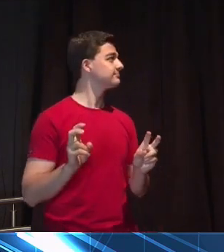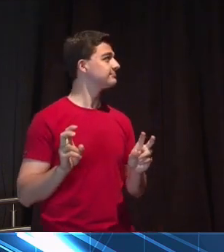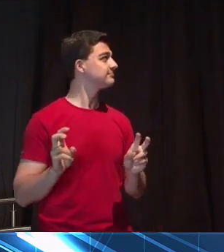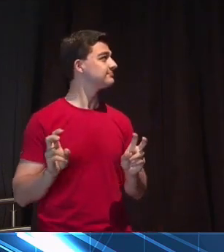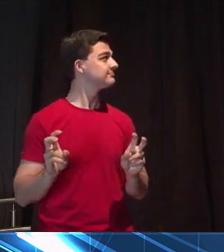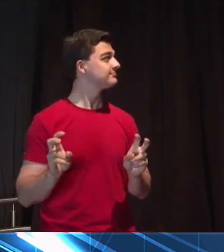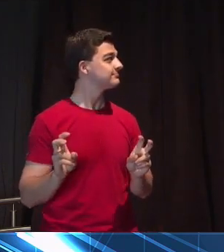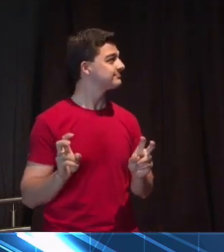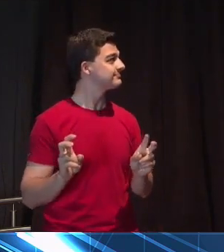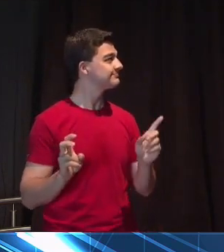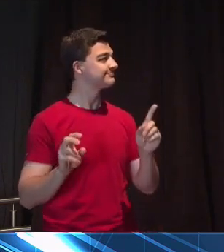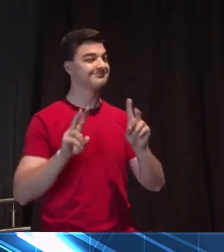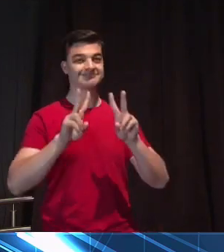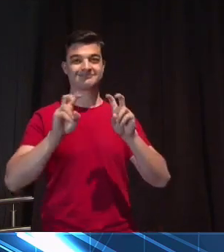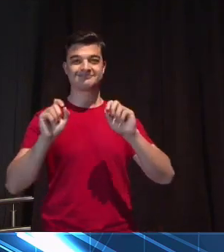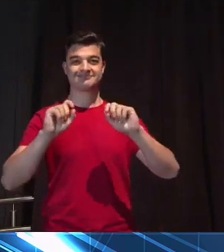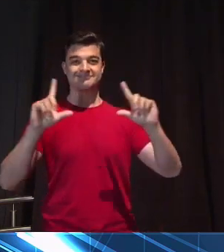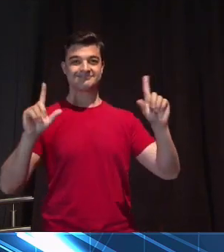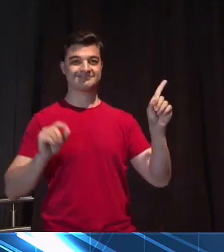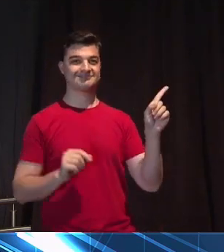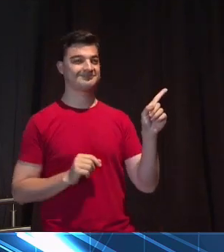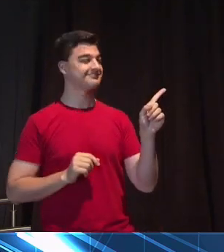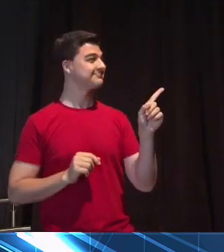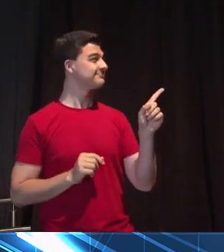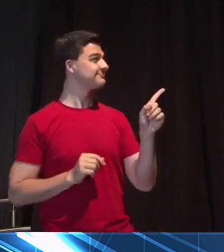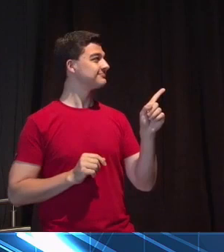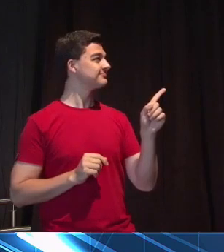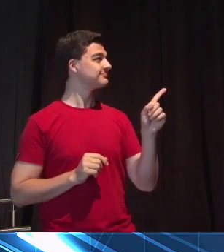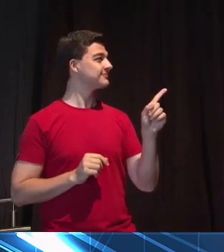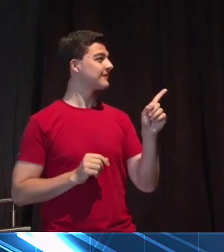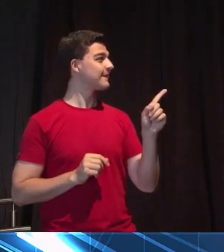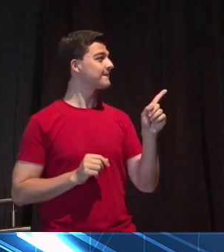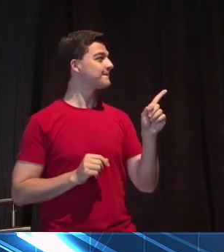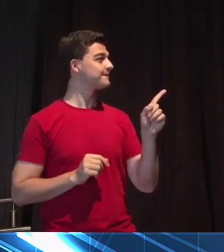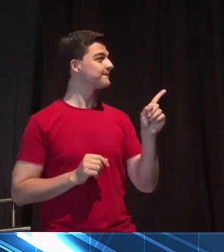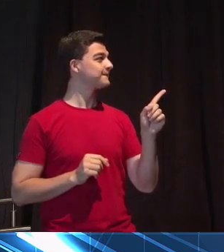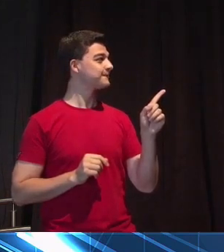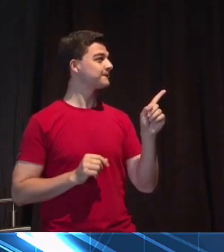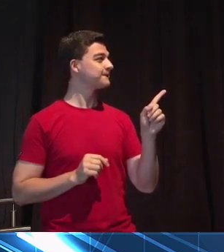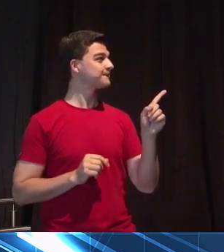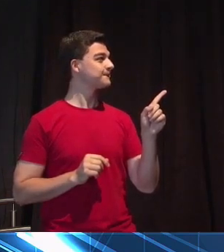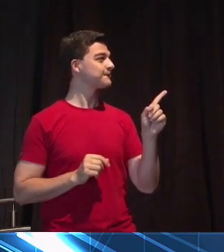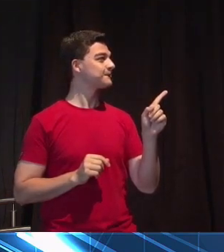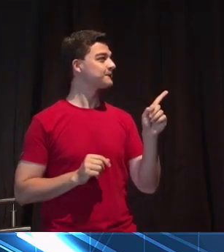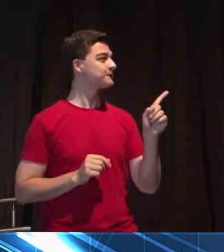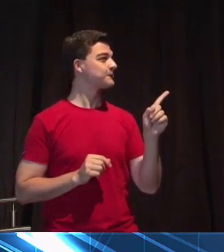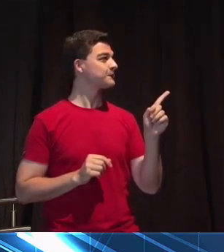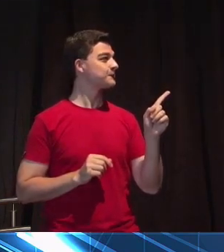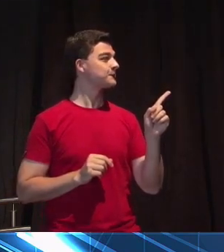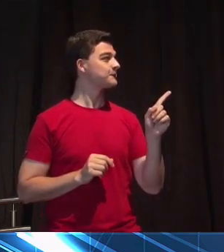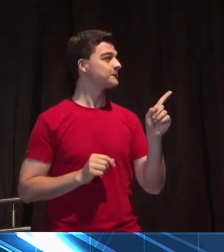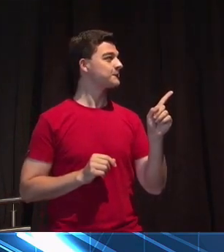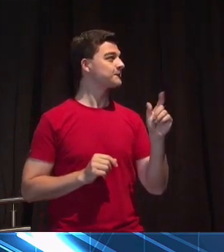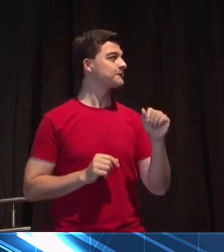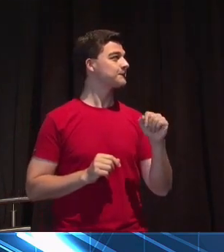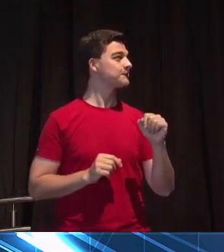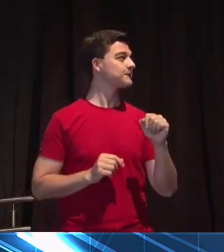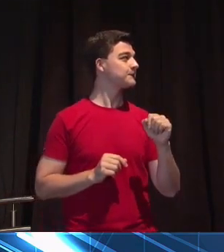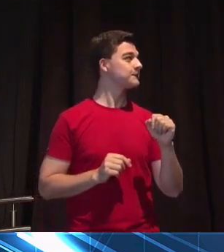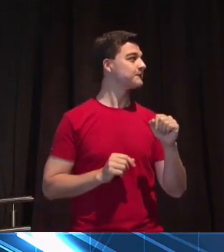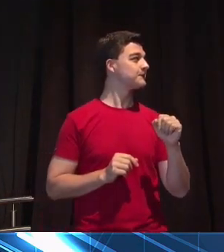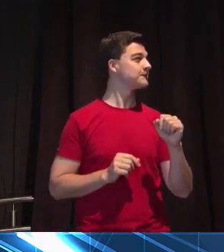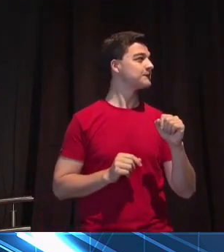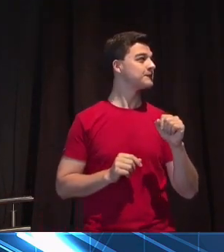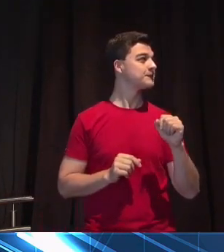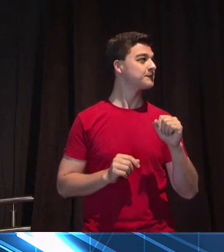and deckers uma abordagem baseada em traidorfs Então eu acho que se tivesse um pingo de arquitetura eu preencheria quase